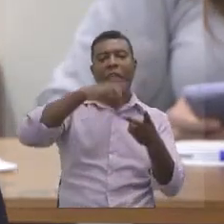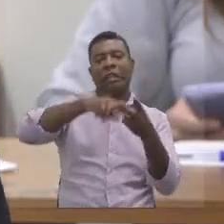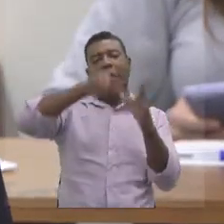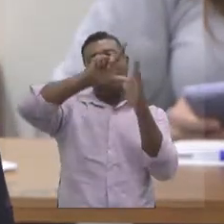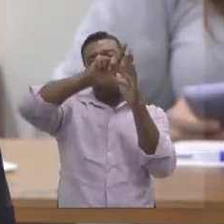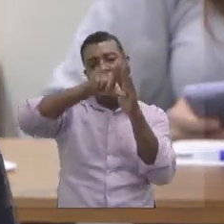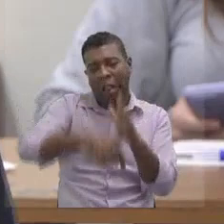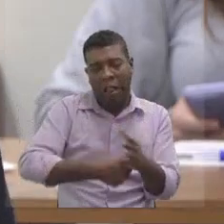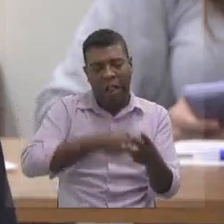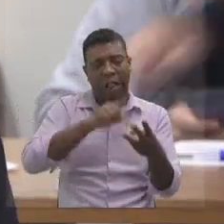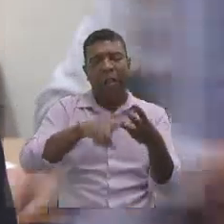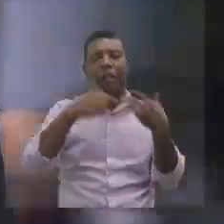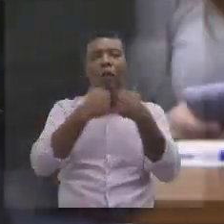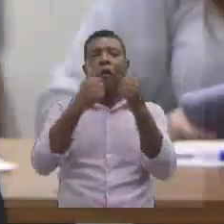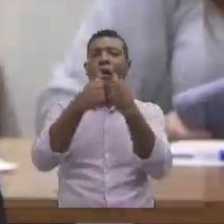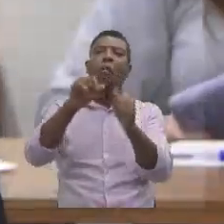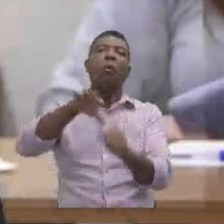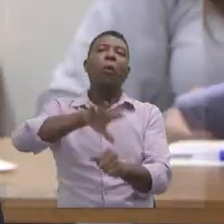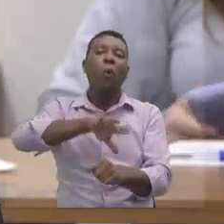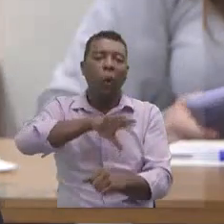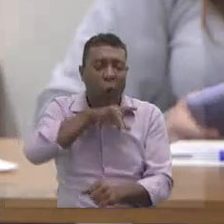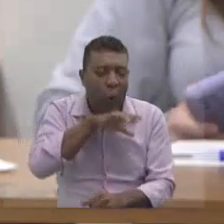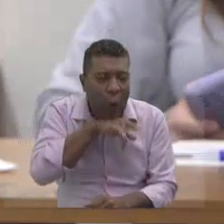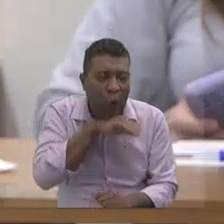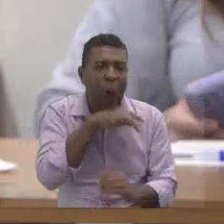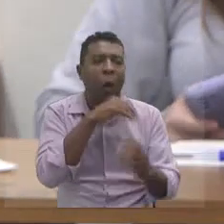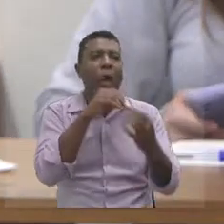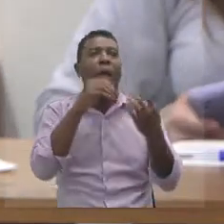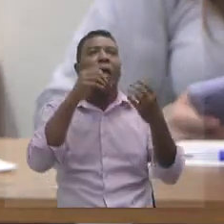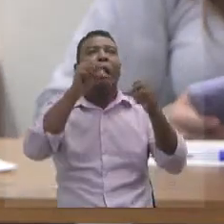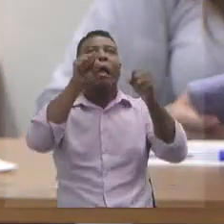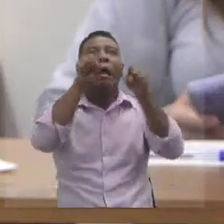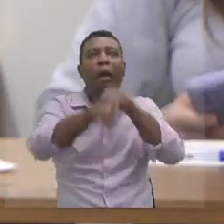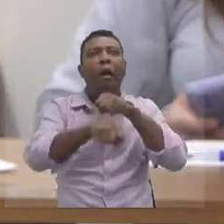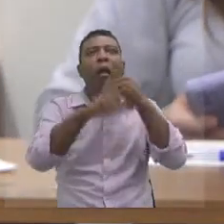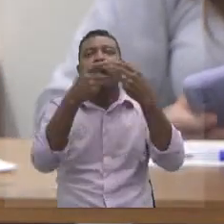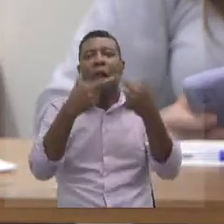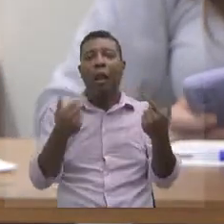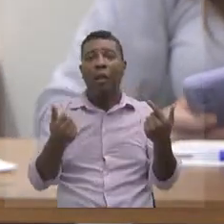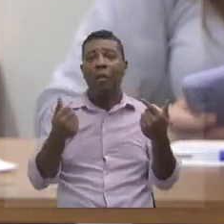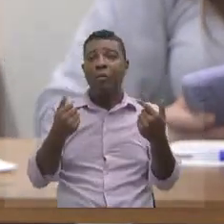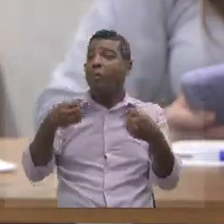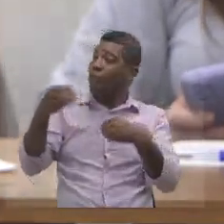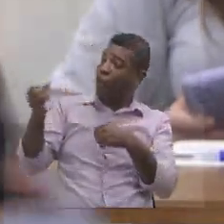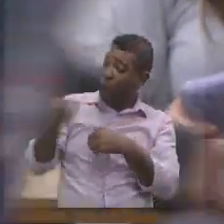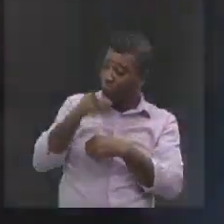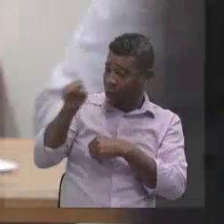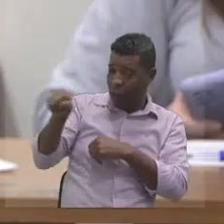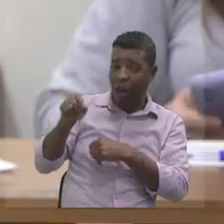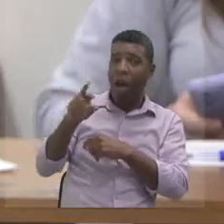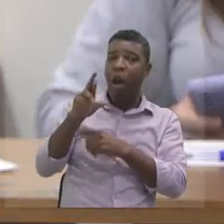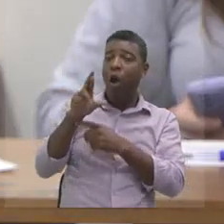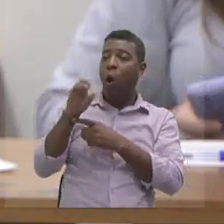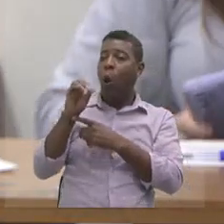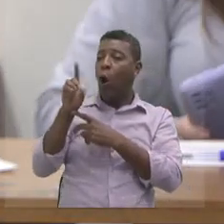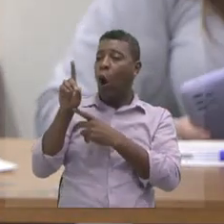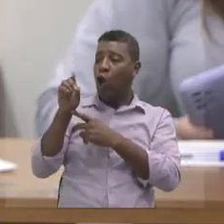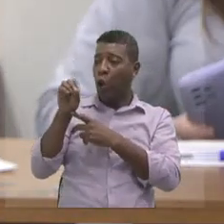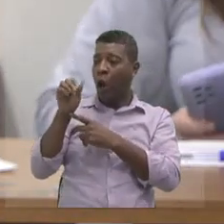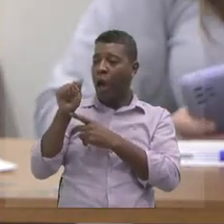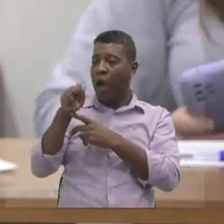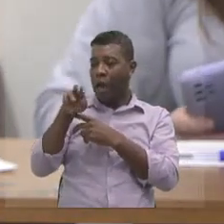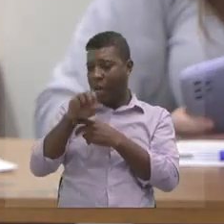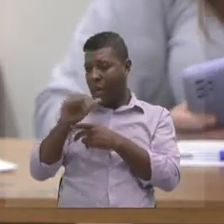a gente sabe que com essa nova obra do metrô do Rodoanel isso vai melhorar muito e vai impactar diretamente